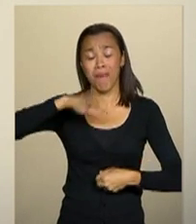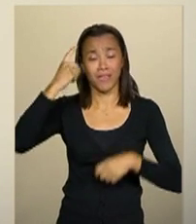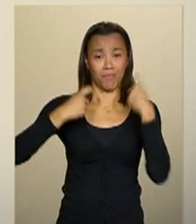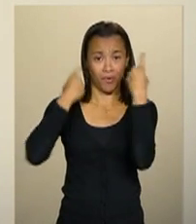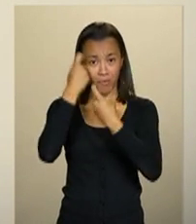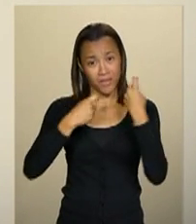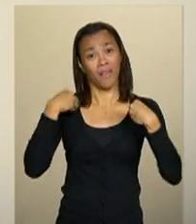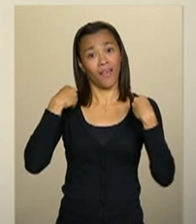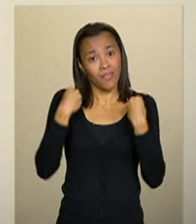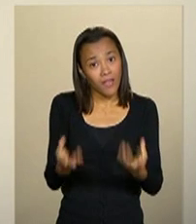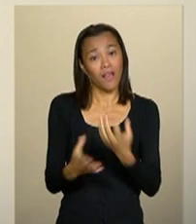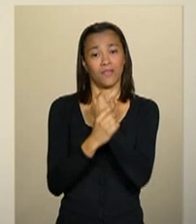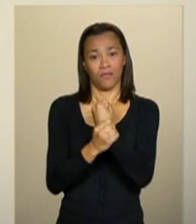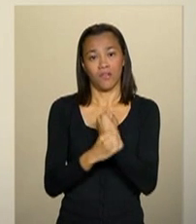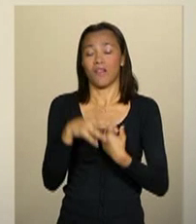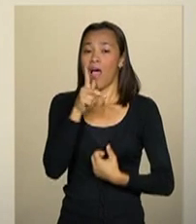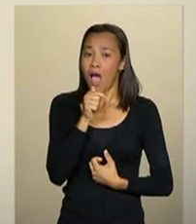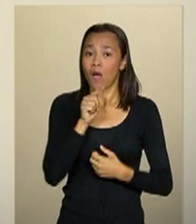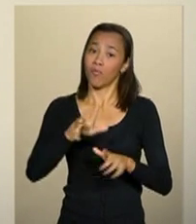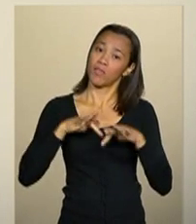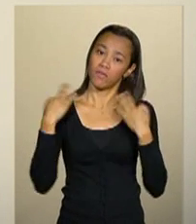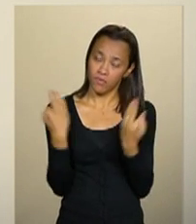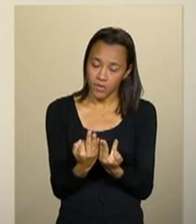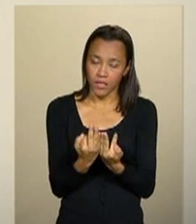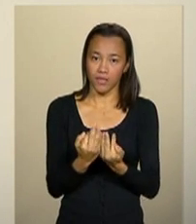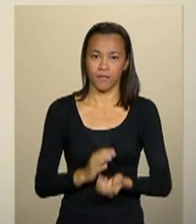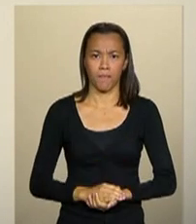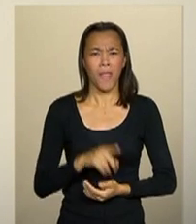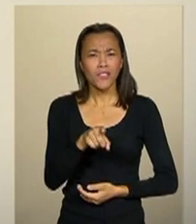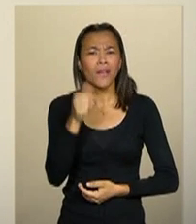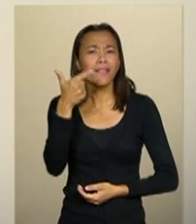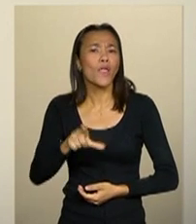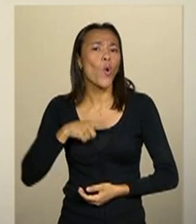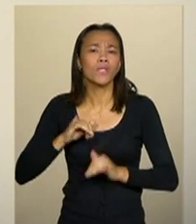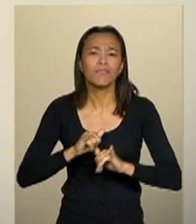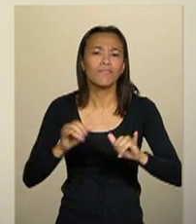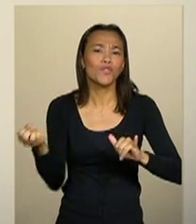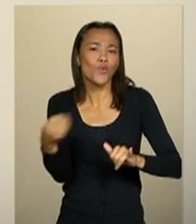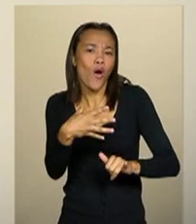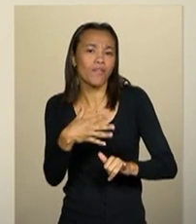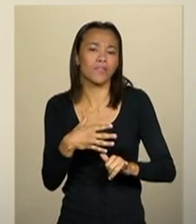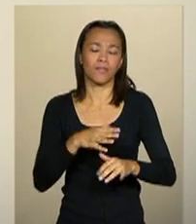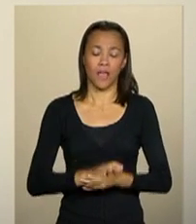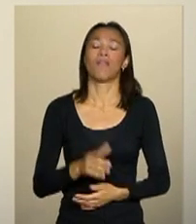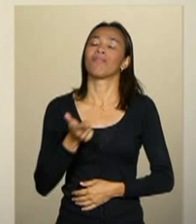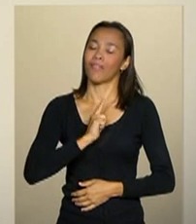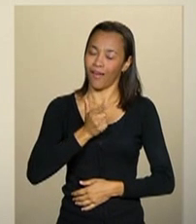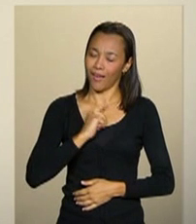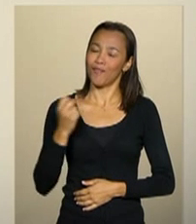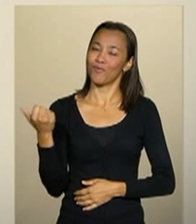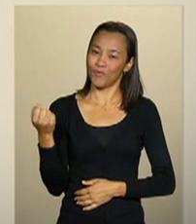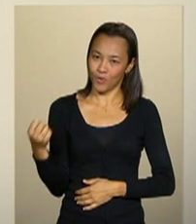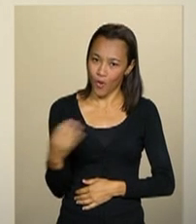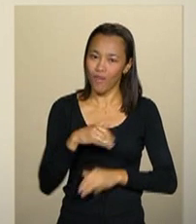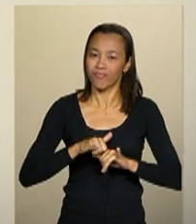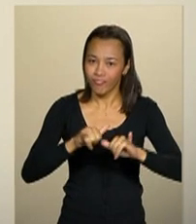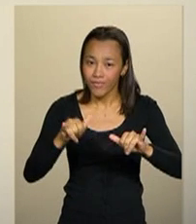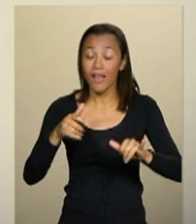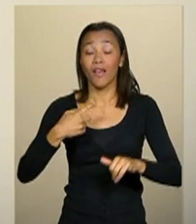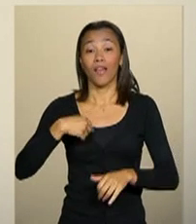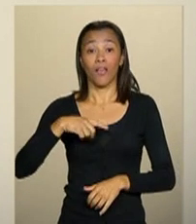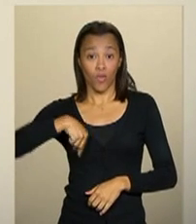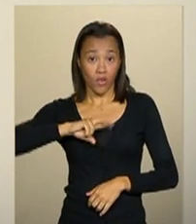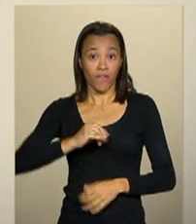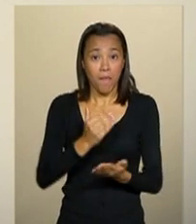é garantir água para o consumo das famílias a senhora tem outras novidades presidenta Tenho sim Luciano nós